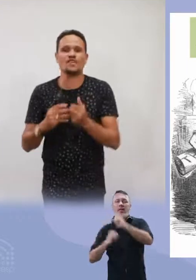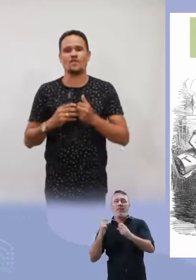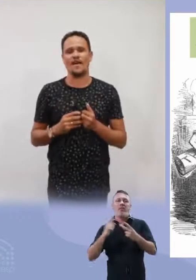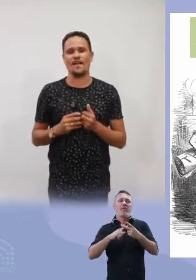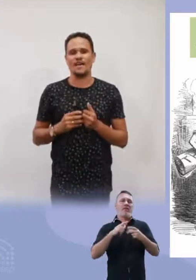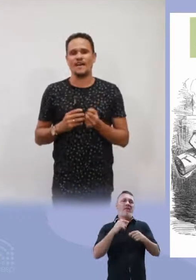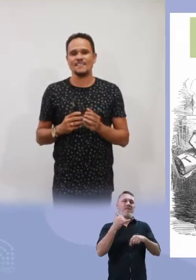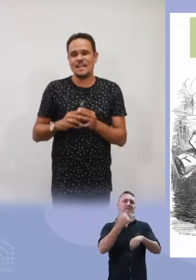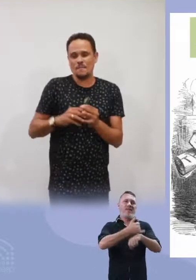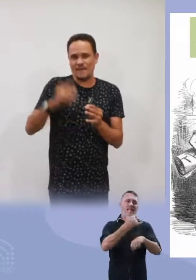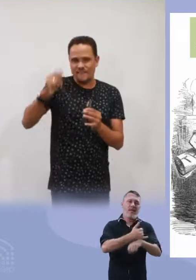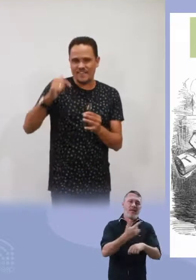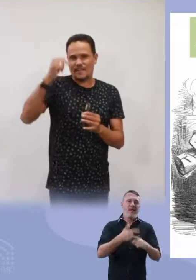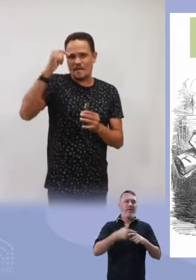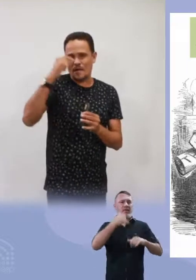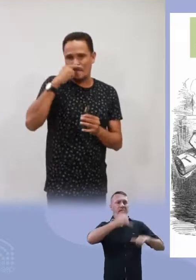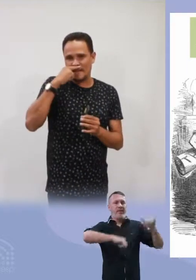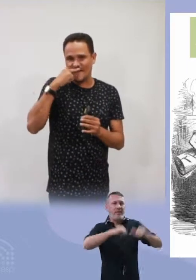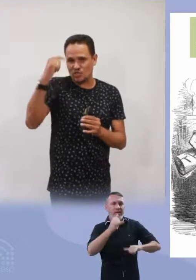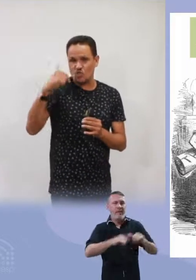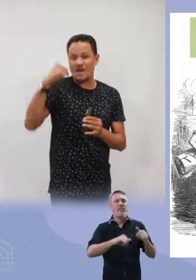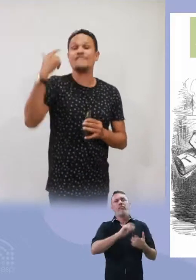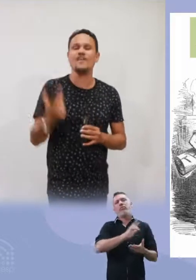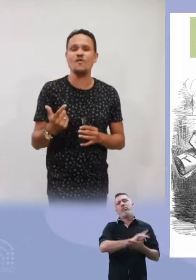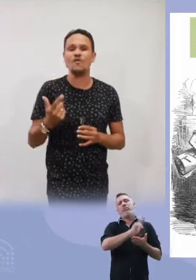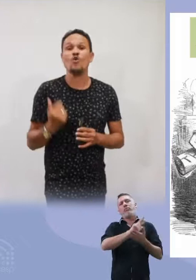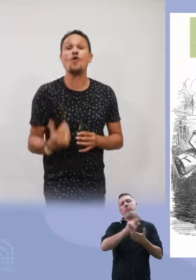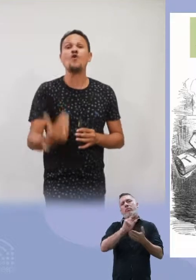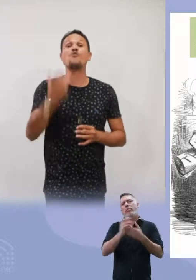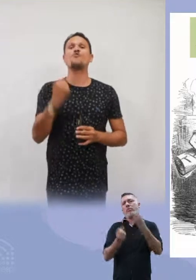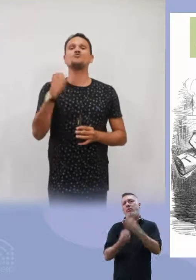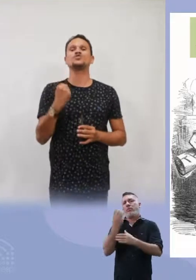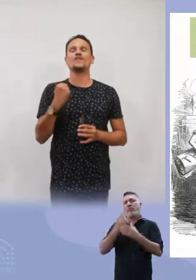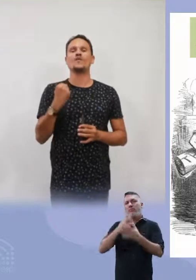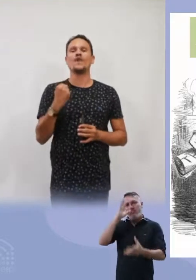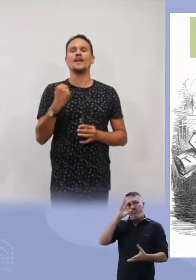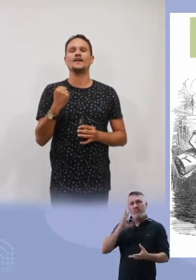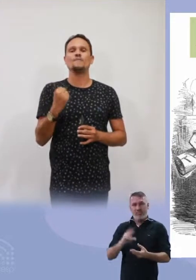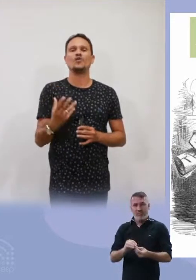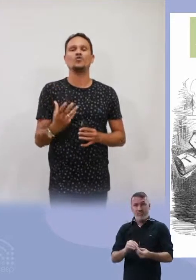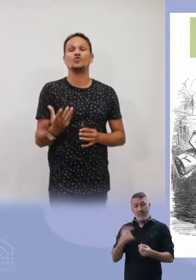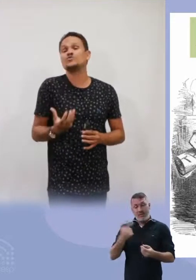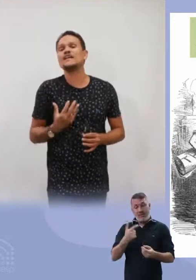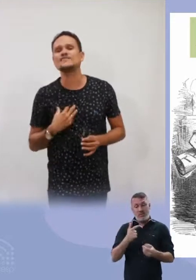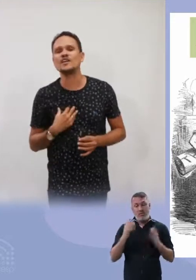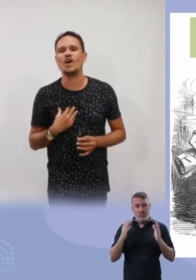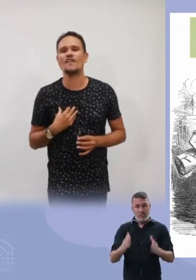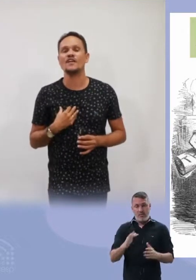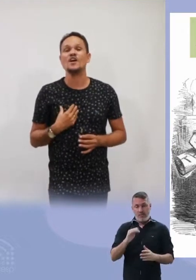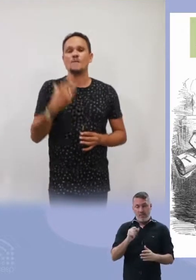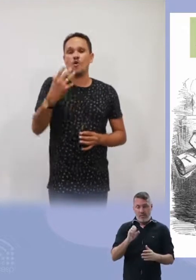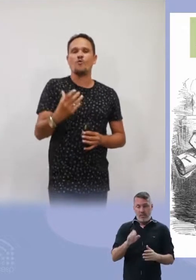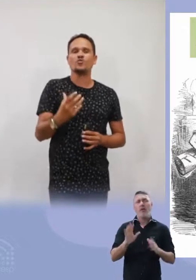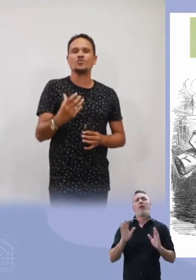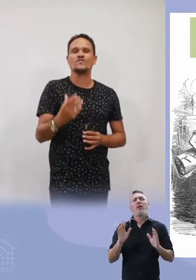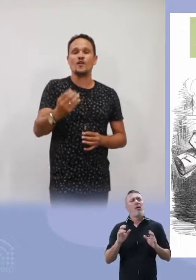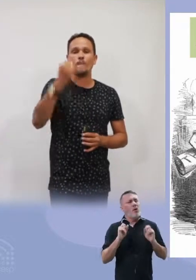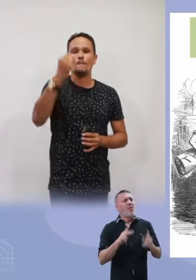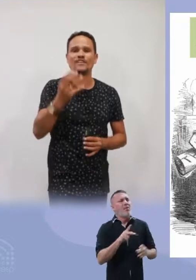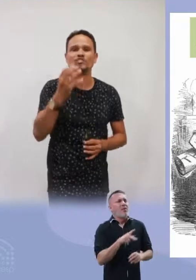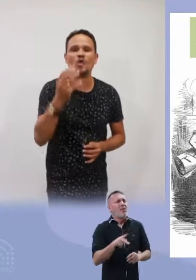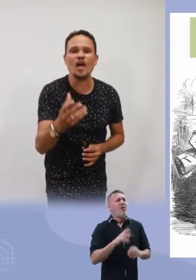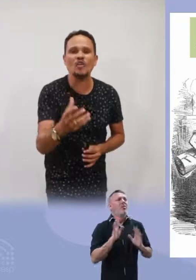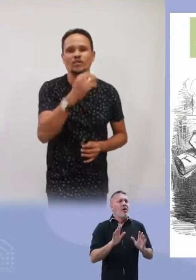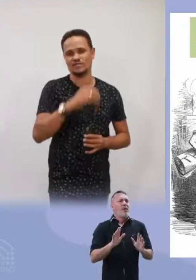combustível agora? Se na primeira fase eu tinha um carvão, qual é o combustível agora? Meu aluno, eu estou no século XIX. Meu combustível agora é